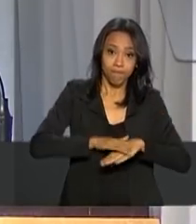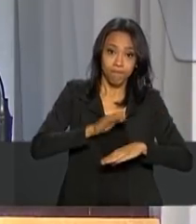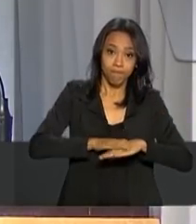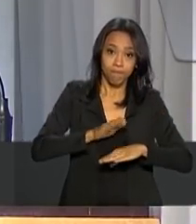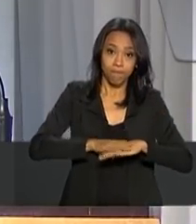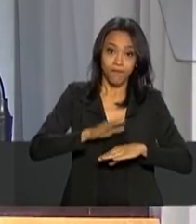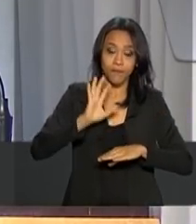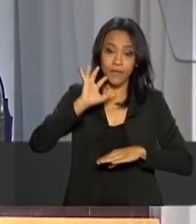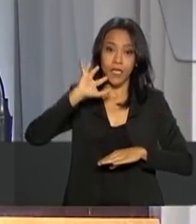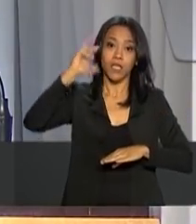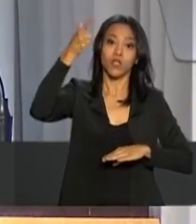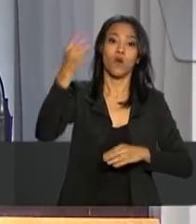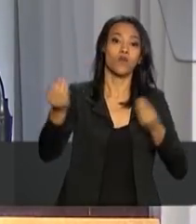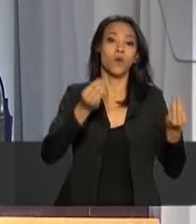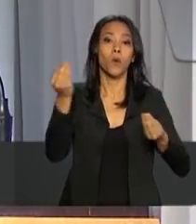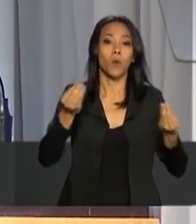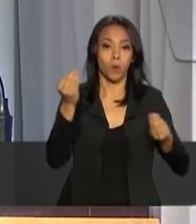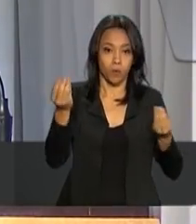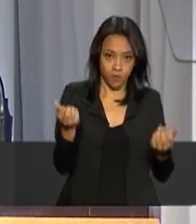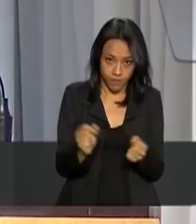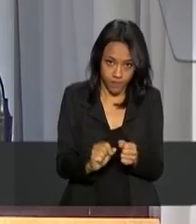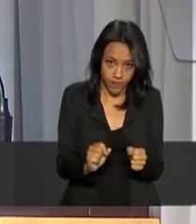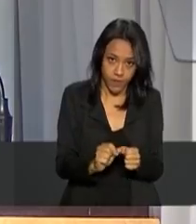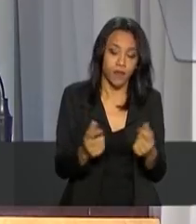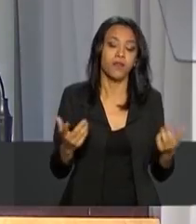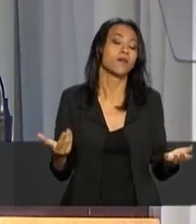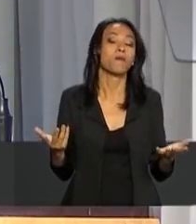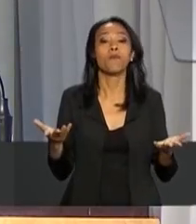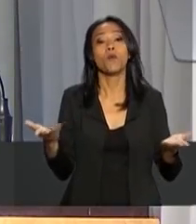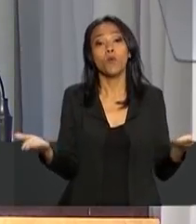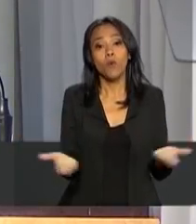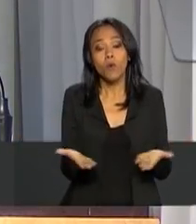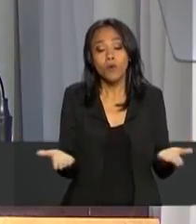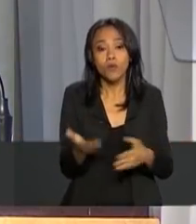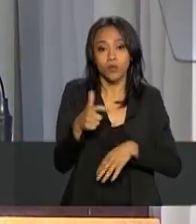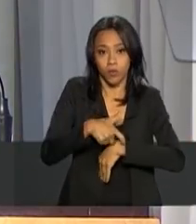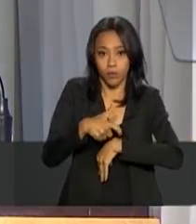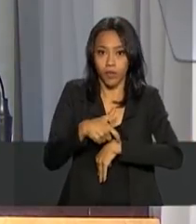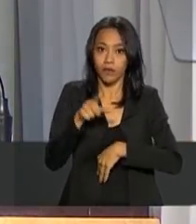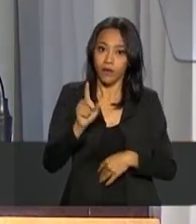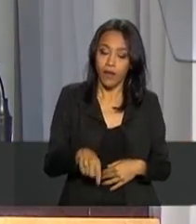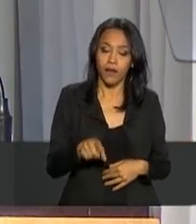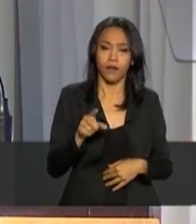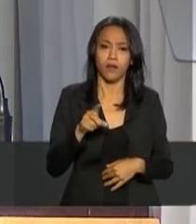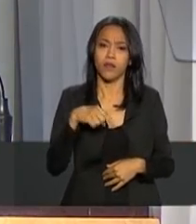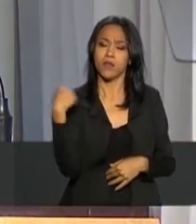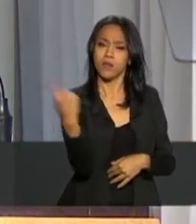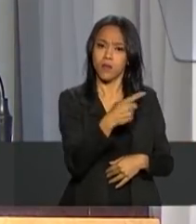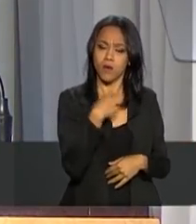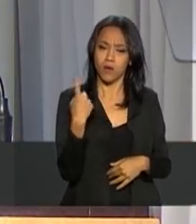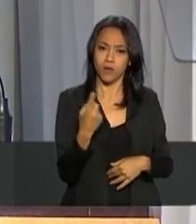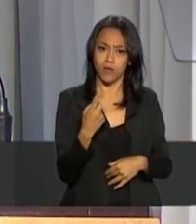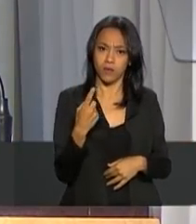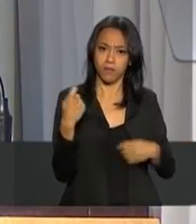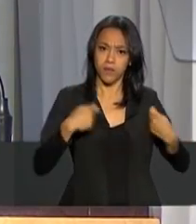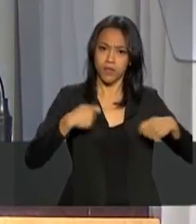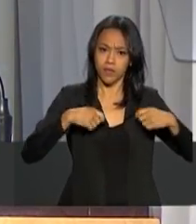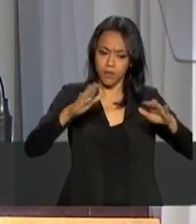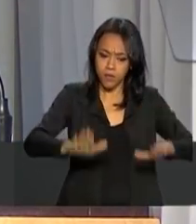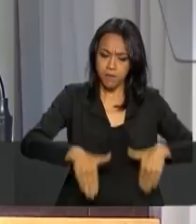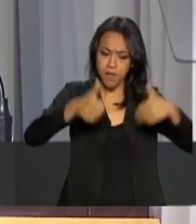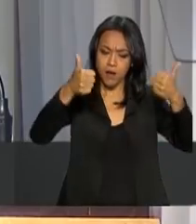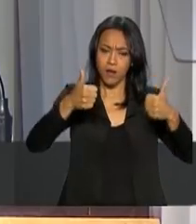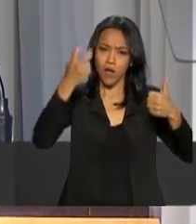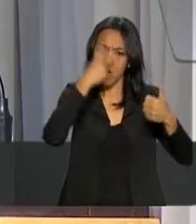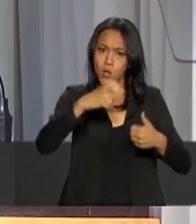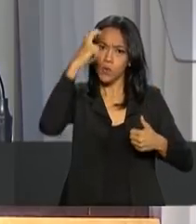uma determinada direção. Então, acho que o momento é oportuno para dizer isso, para dizer: nós temos que melhorar a nossa cultura